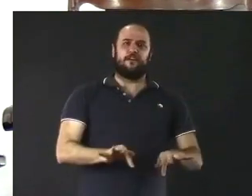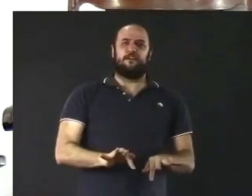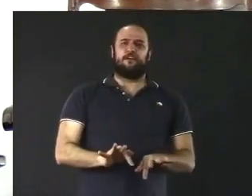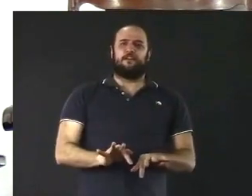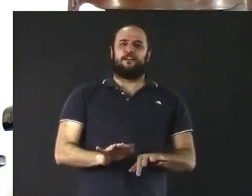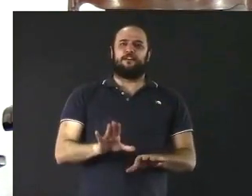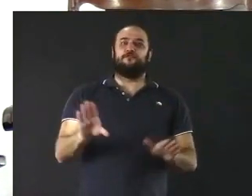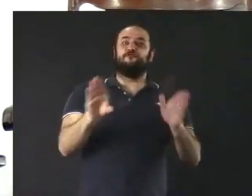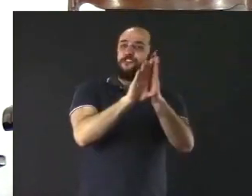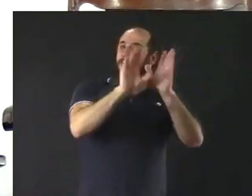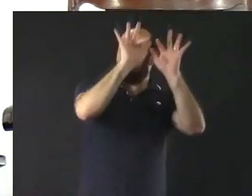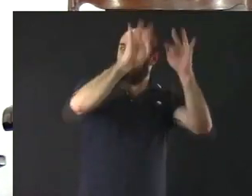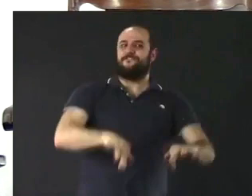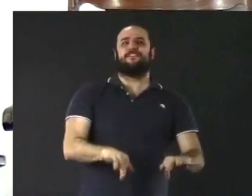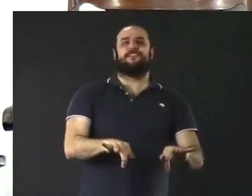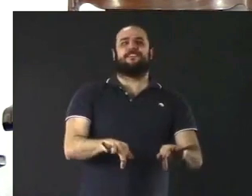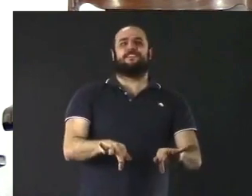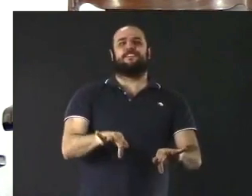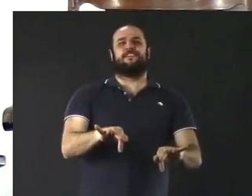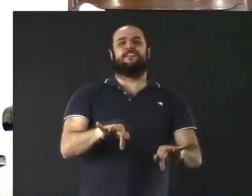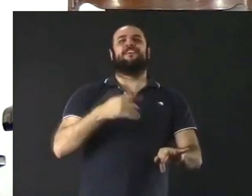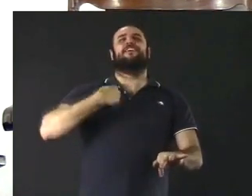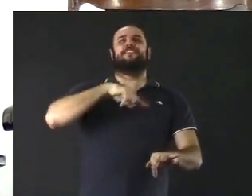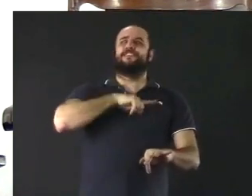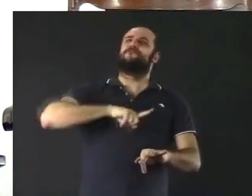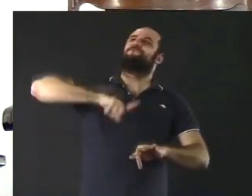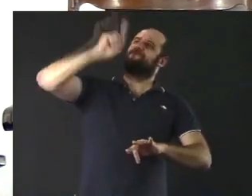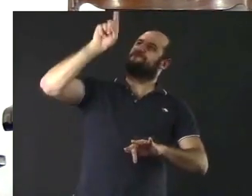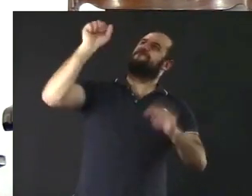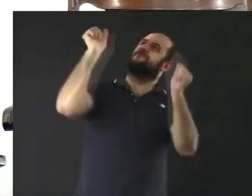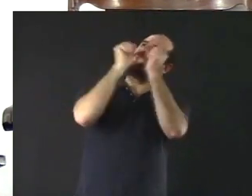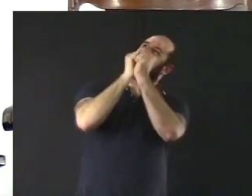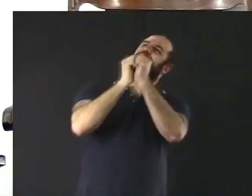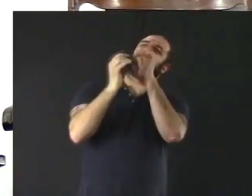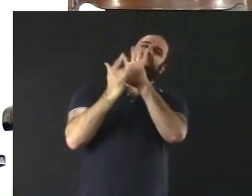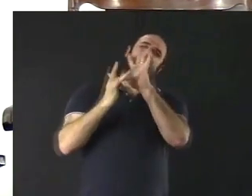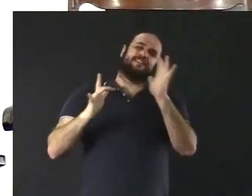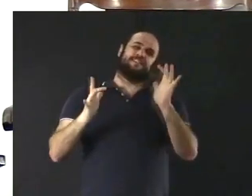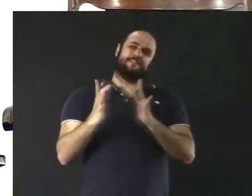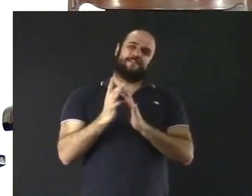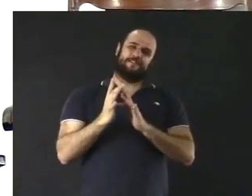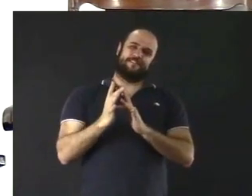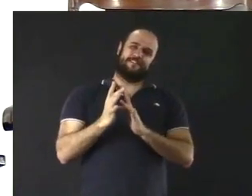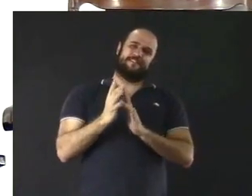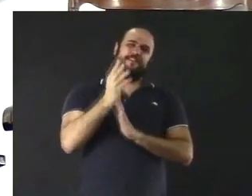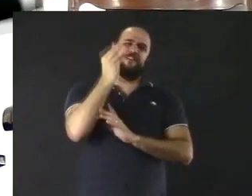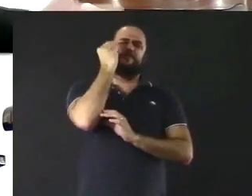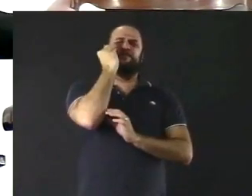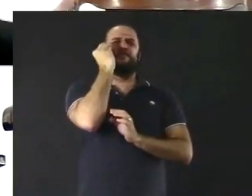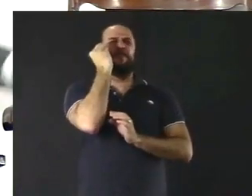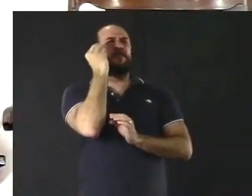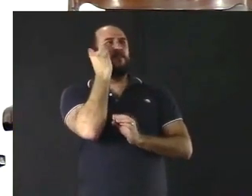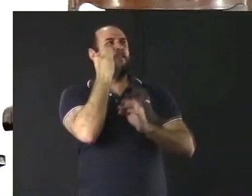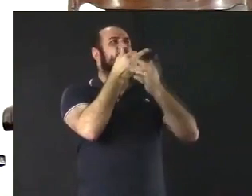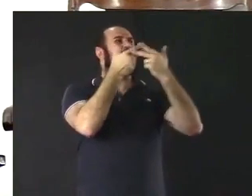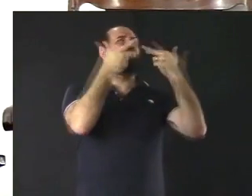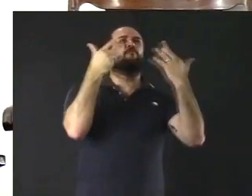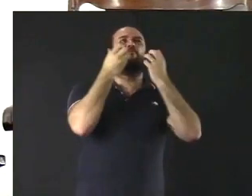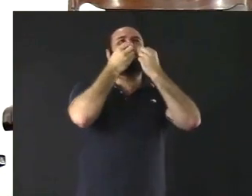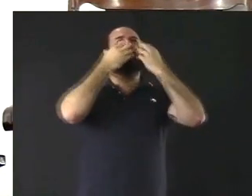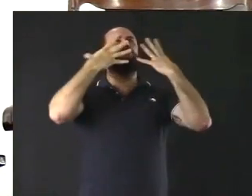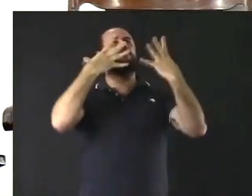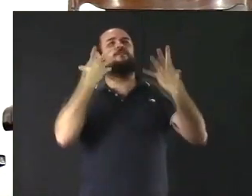nós poderemos estar com Cristo Jesus, desfrutando dos benefícios